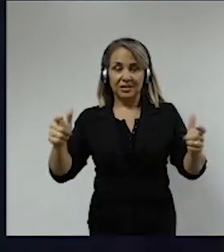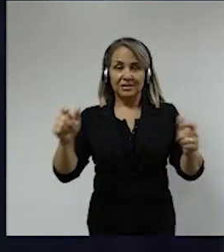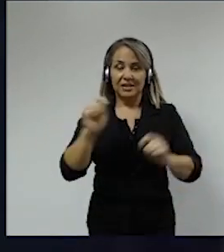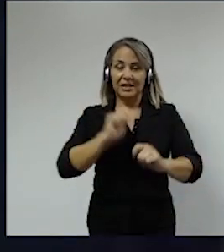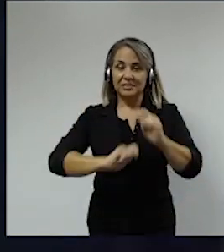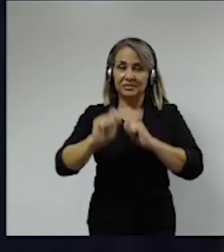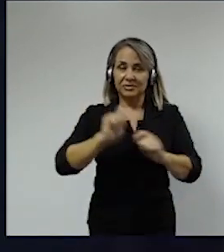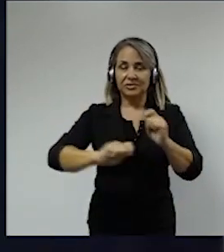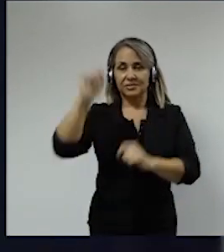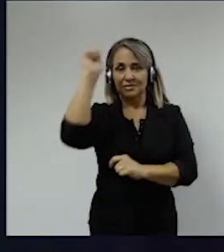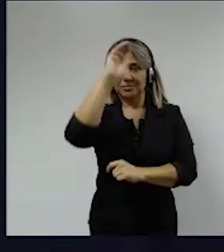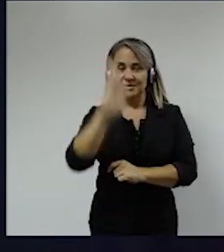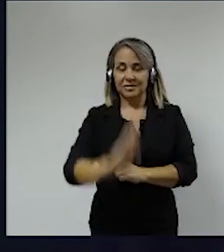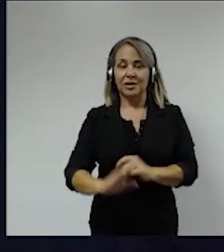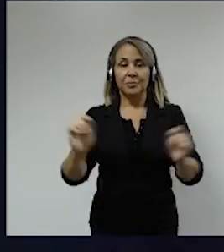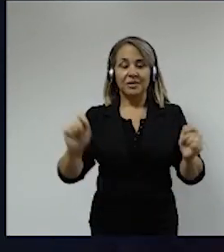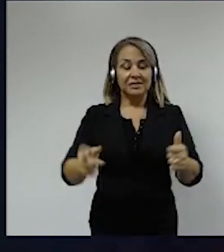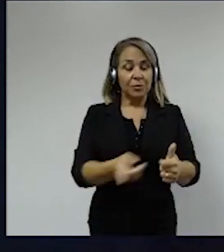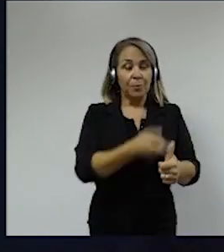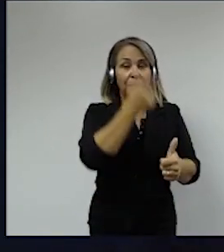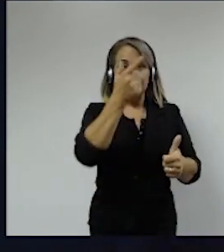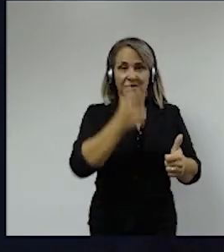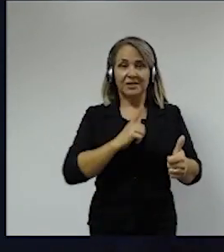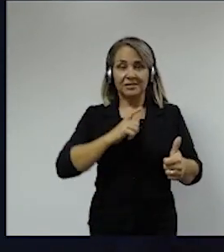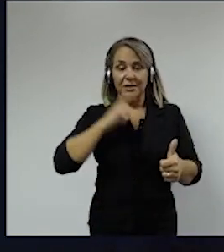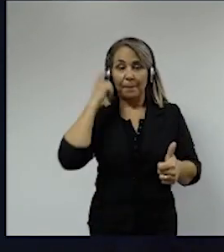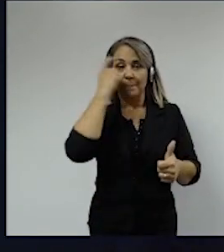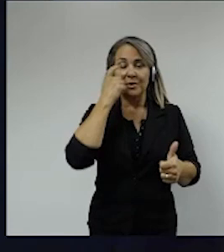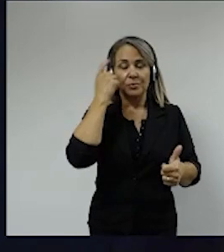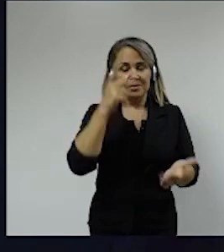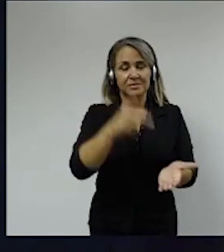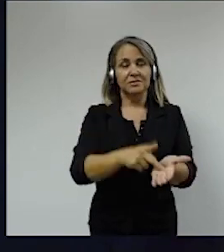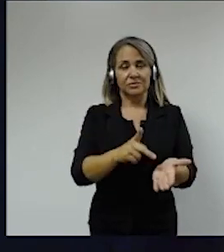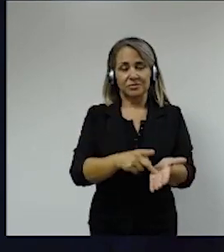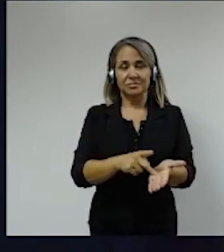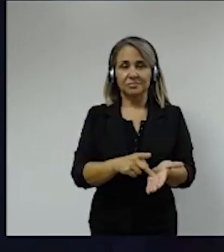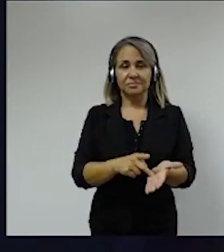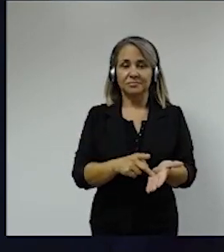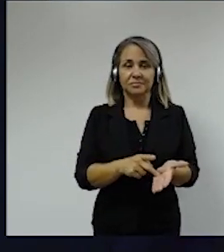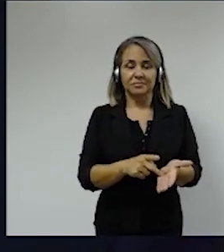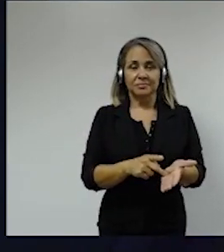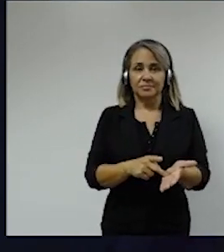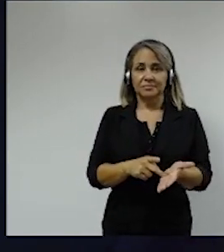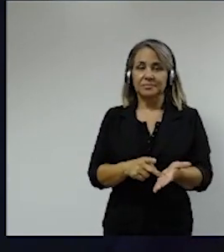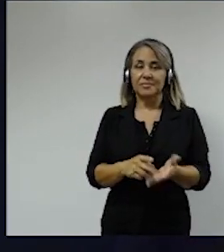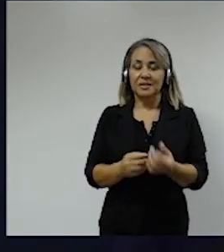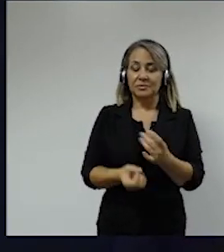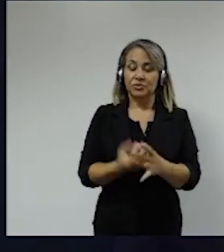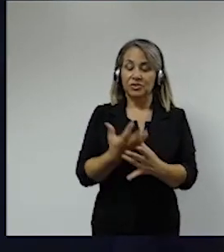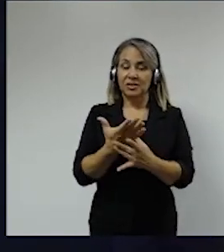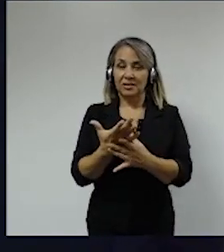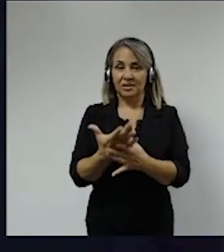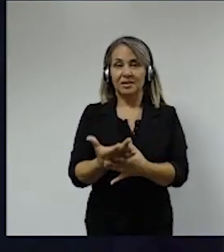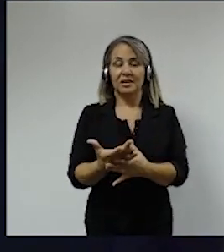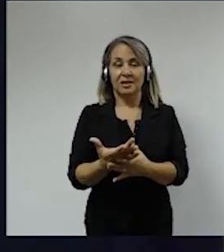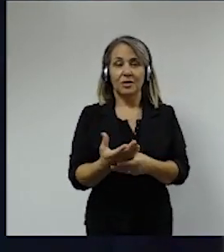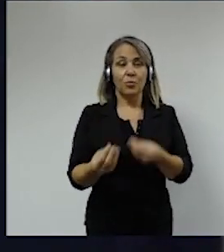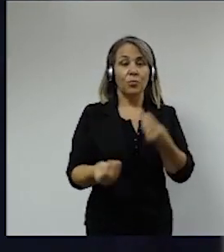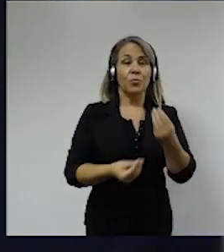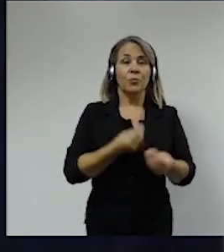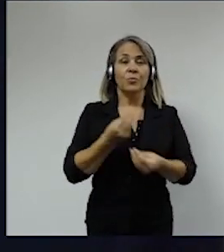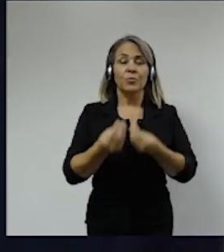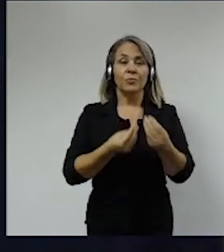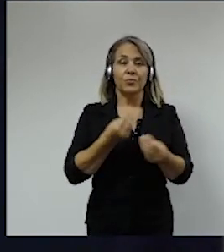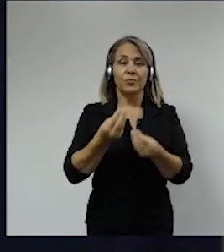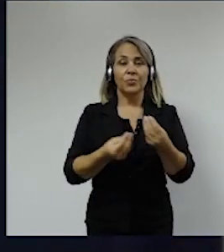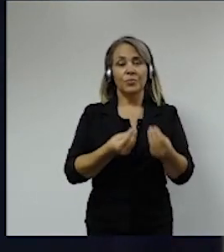artistas brasileiros fossem os primeiros a ter essa preocupação, né? No sentido de criar alguma forma